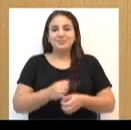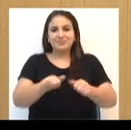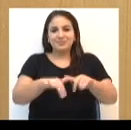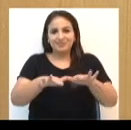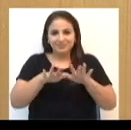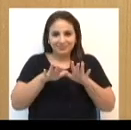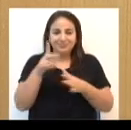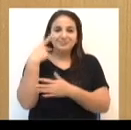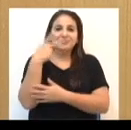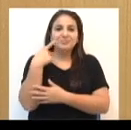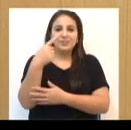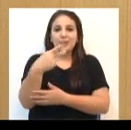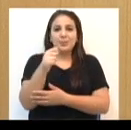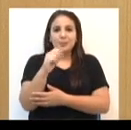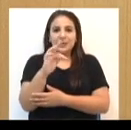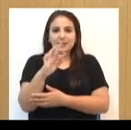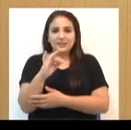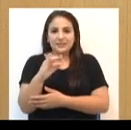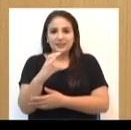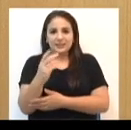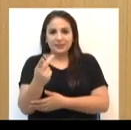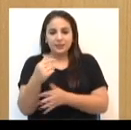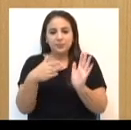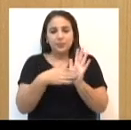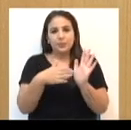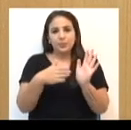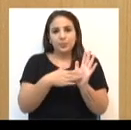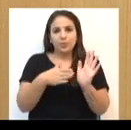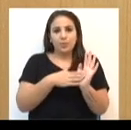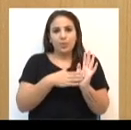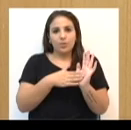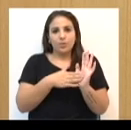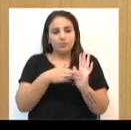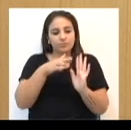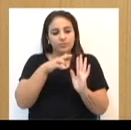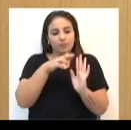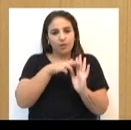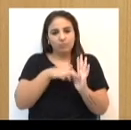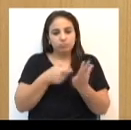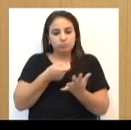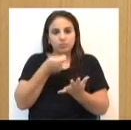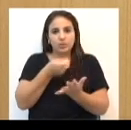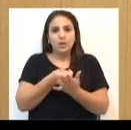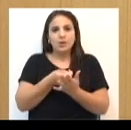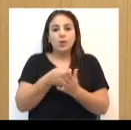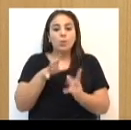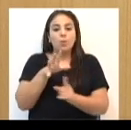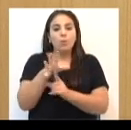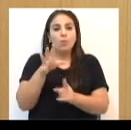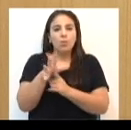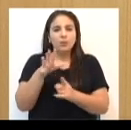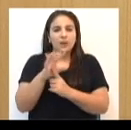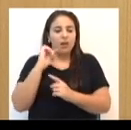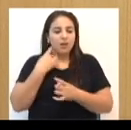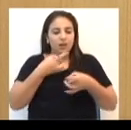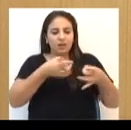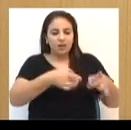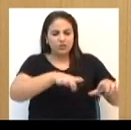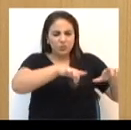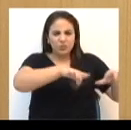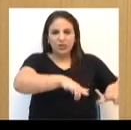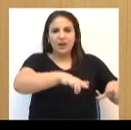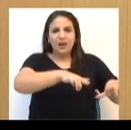Em grande expediente, vereador Patrick Cavalcante propõe medidas rígidas contra descartes em terrenos baldios.